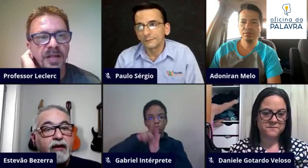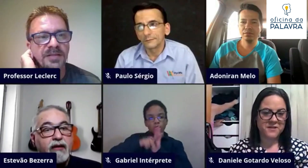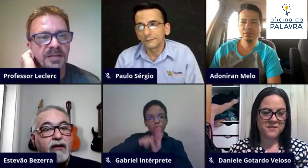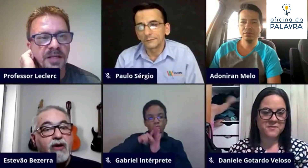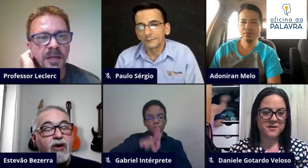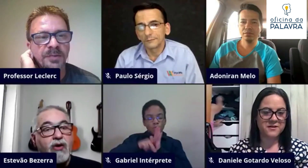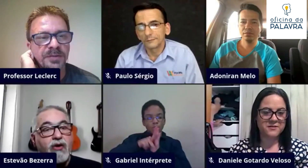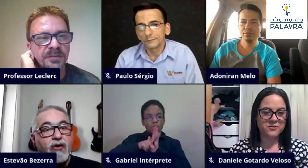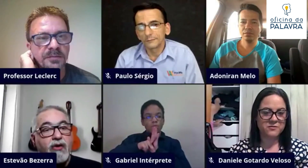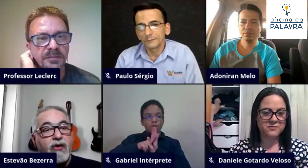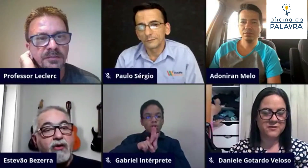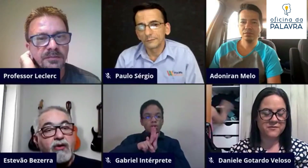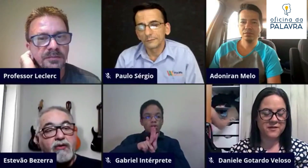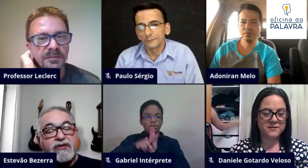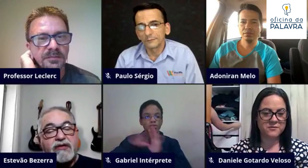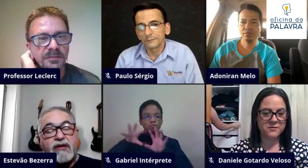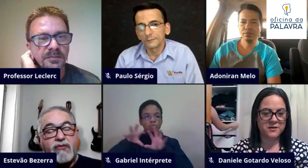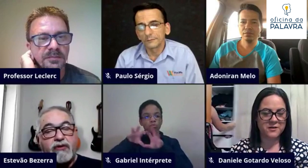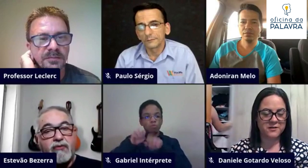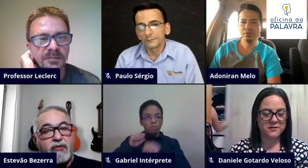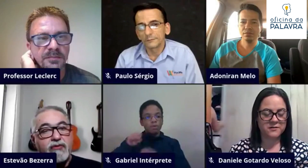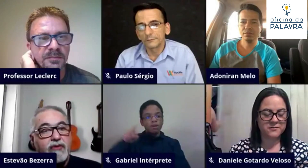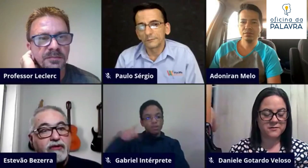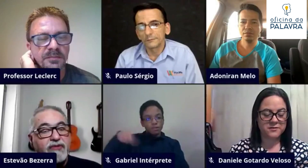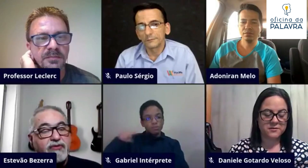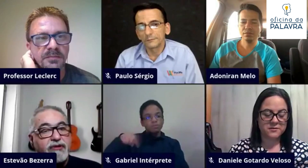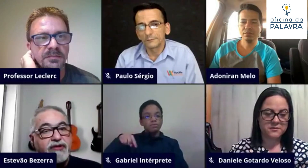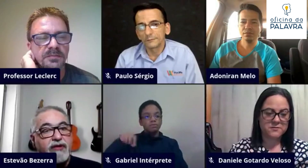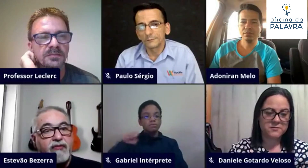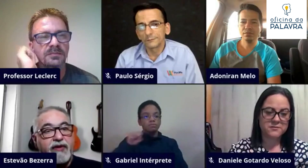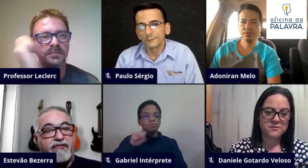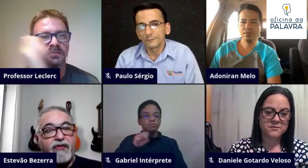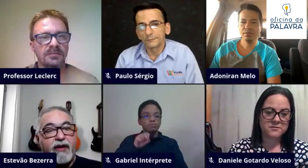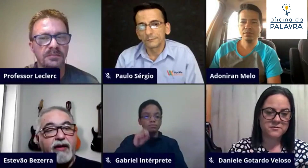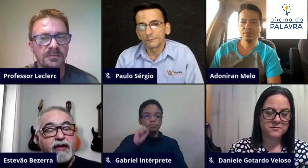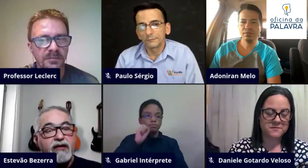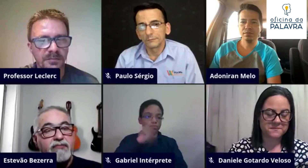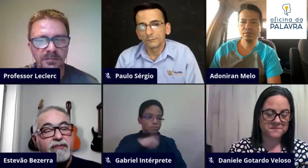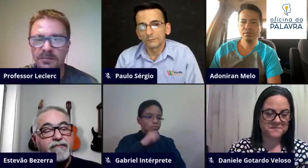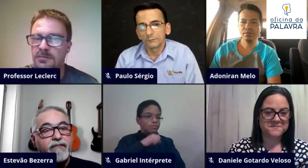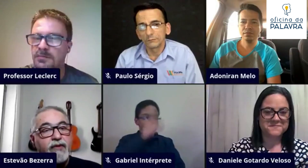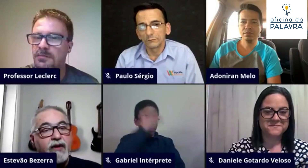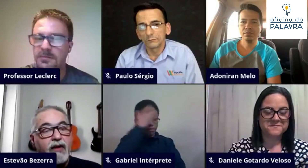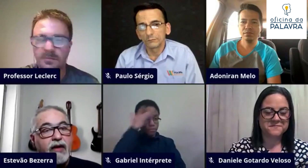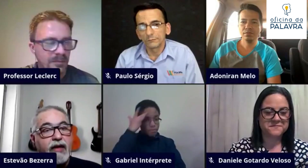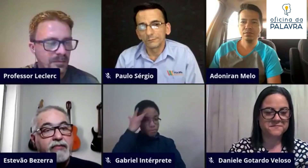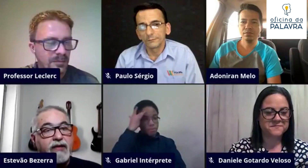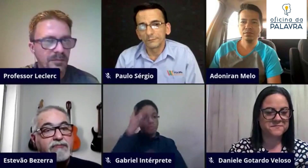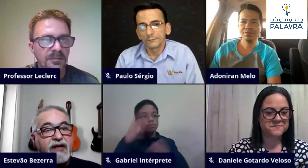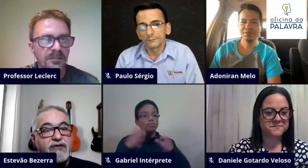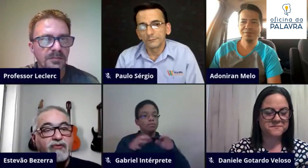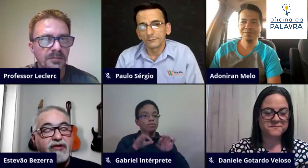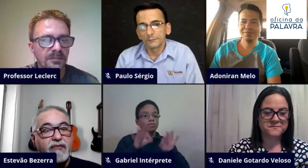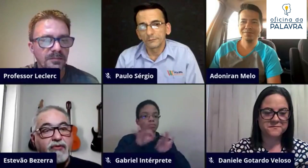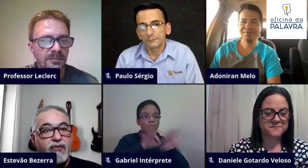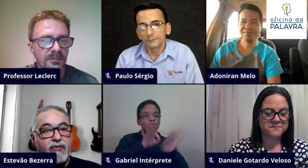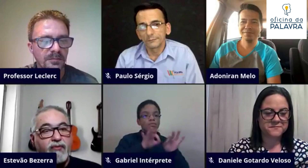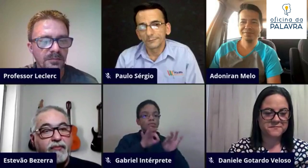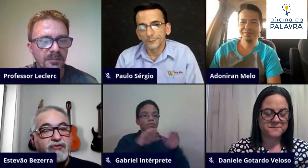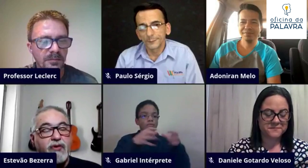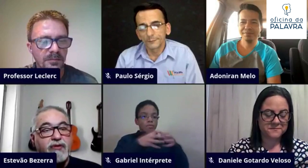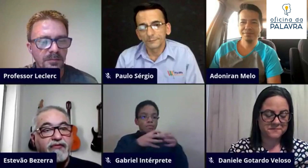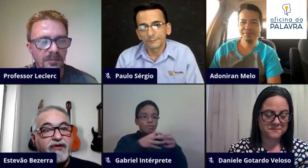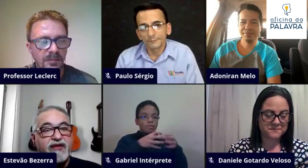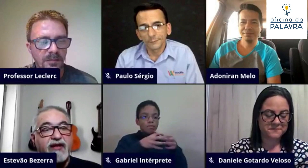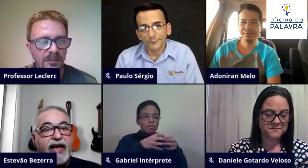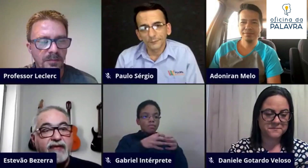essas equipes? Sim, quando as pessoas chegam para formar a equipe, elas passam um tempo com